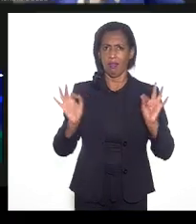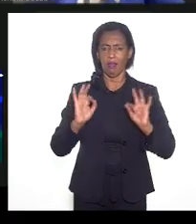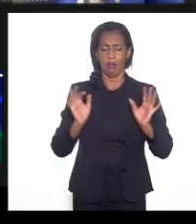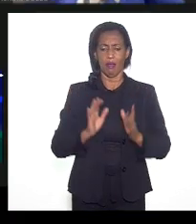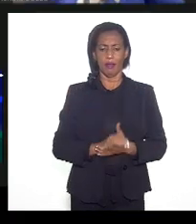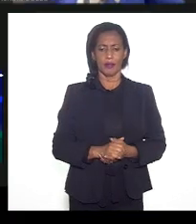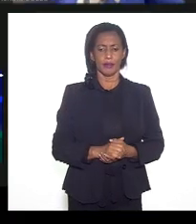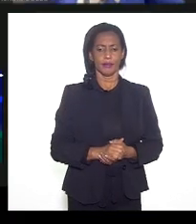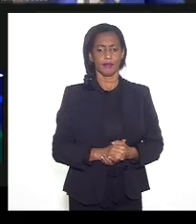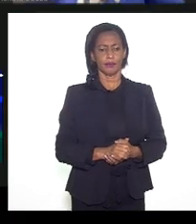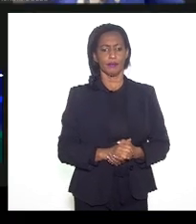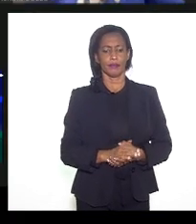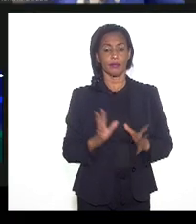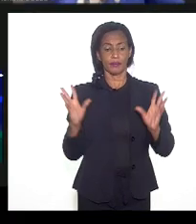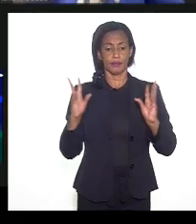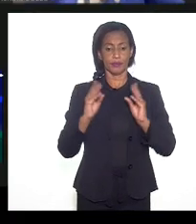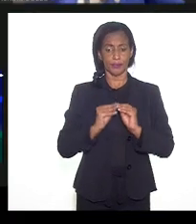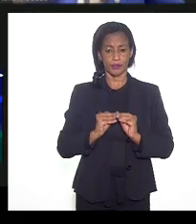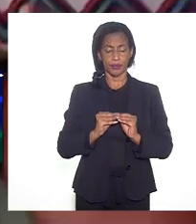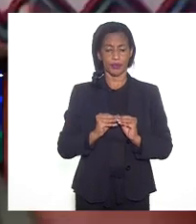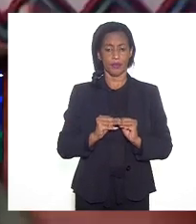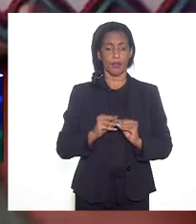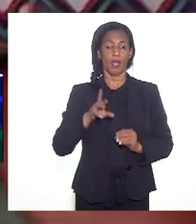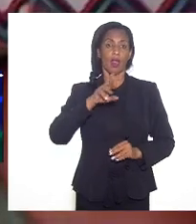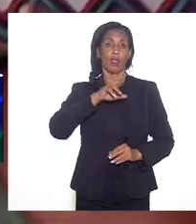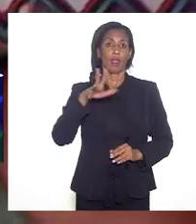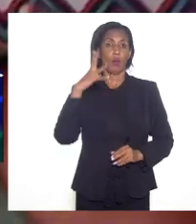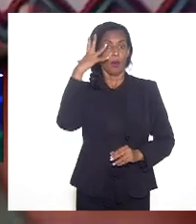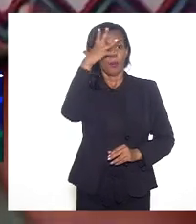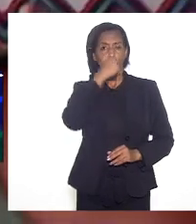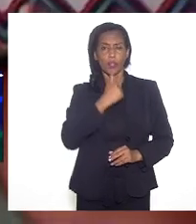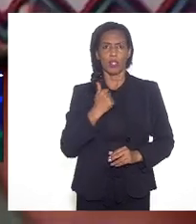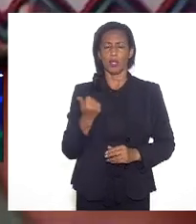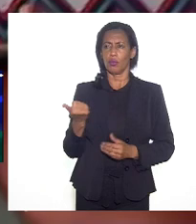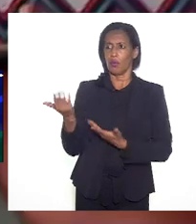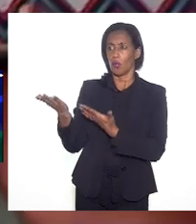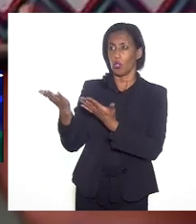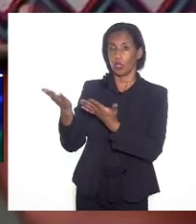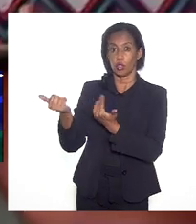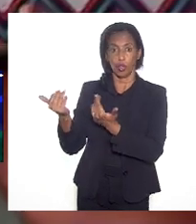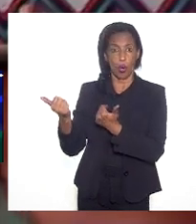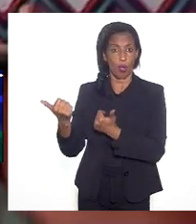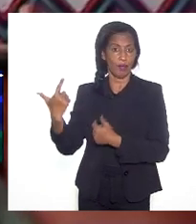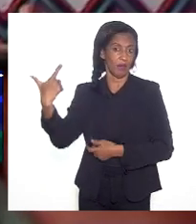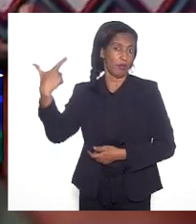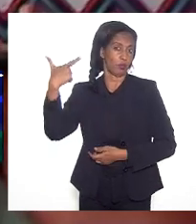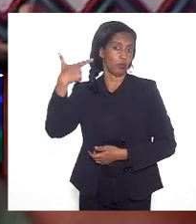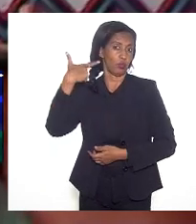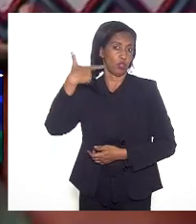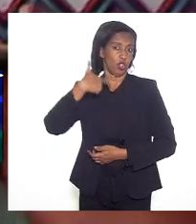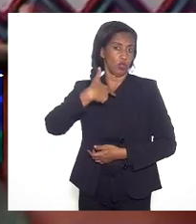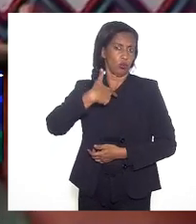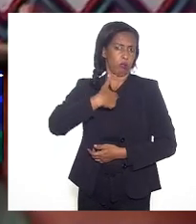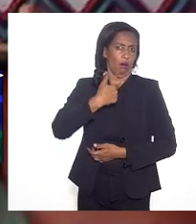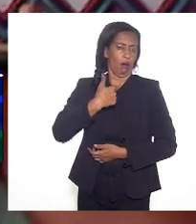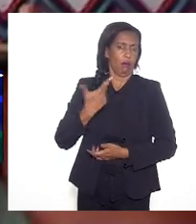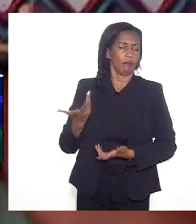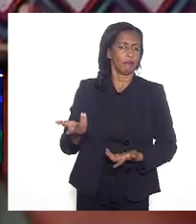concluir, deputada Mônica. Para concluir, não é bonito ver uma jovem grávida levar um tiro no tórax.